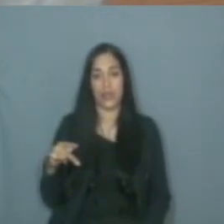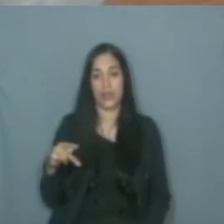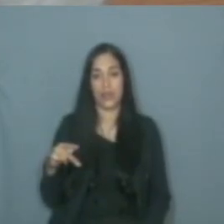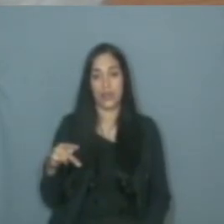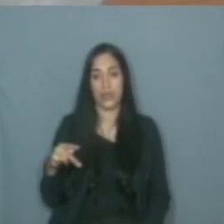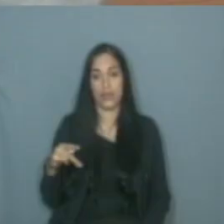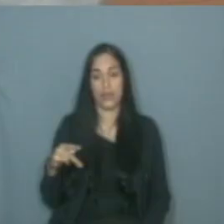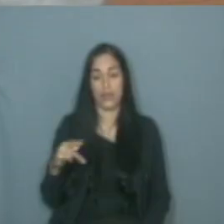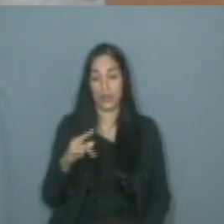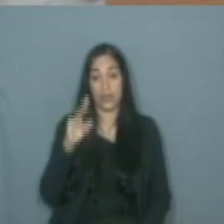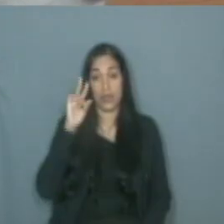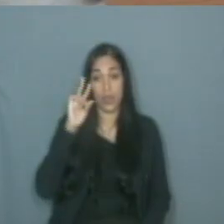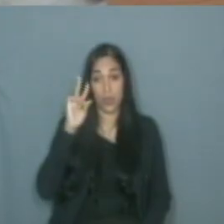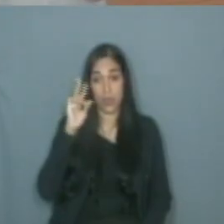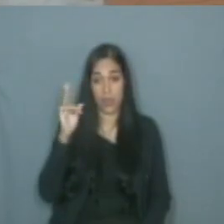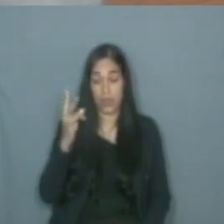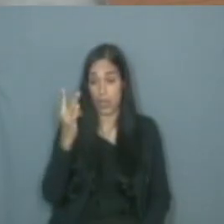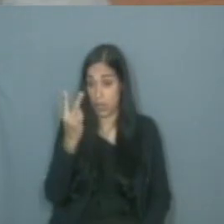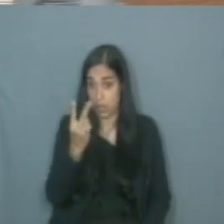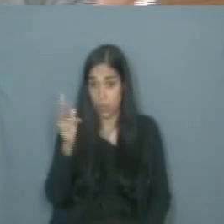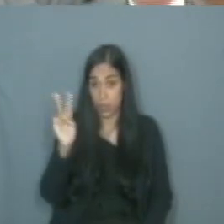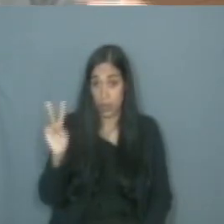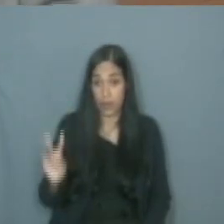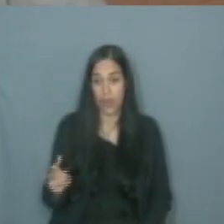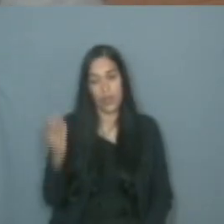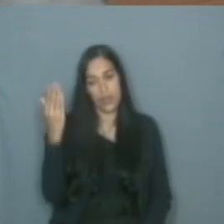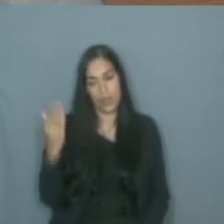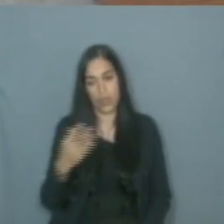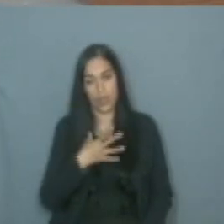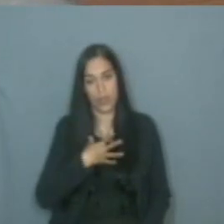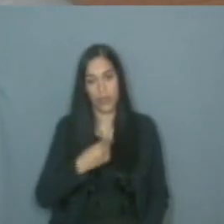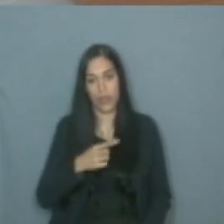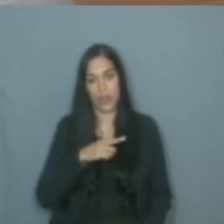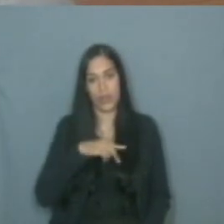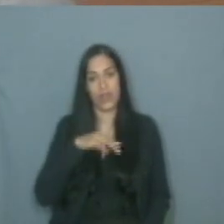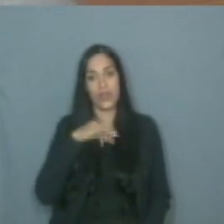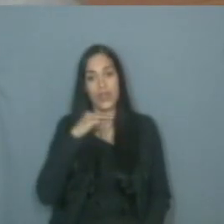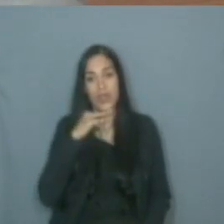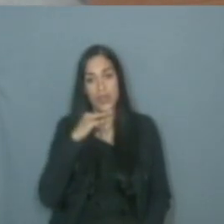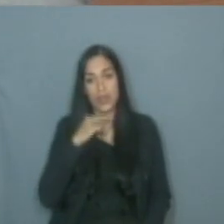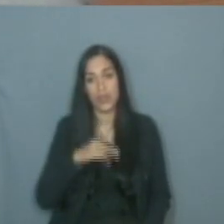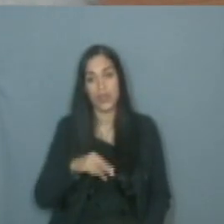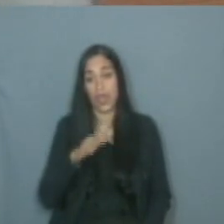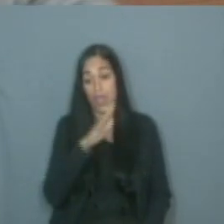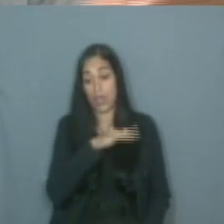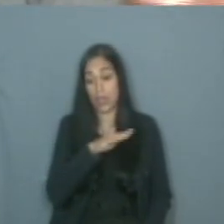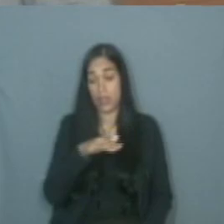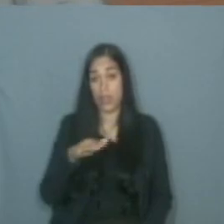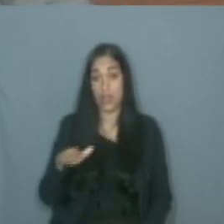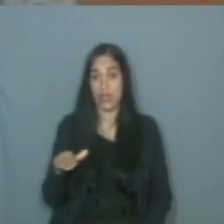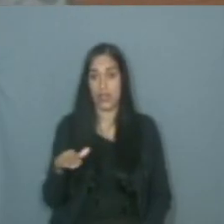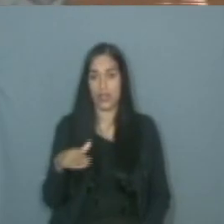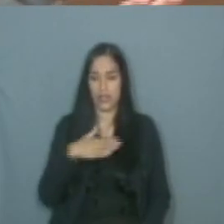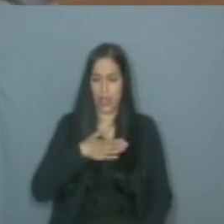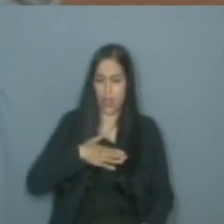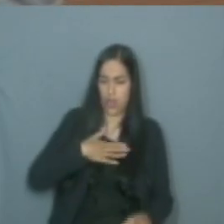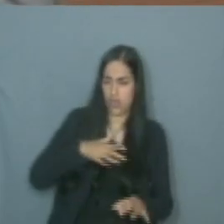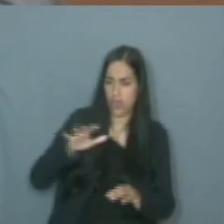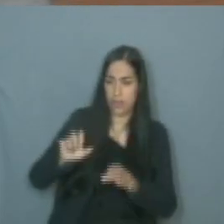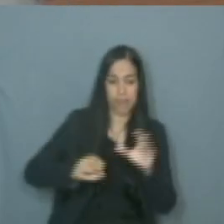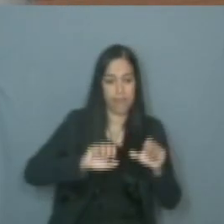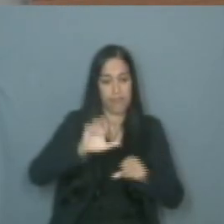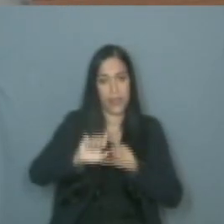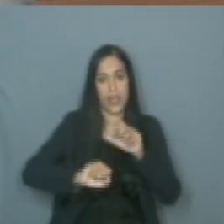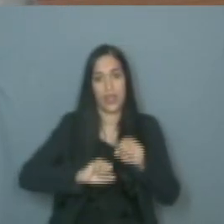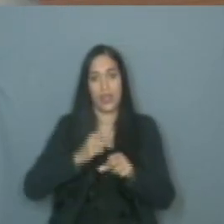vi lá. Quando eu fui lá a segunda vez, o senhor que tem filhos, tem neto, criança é buliçosa, né? Tem criança que o